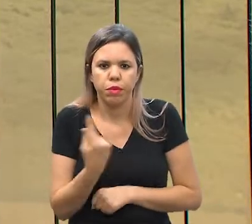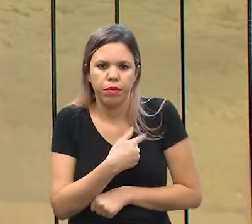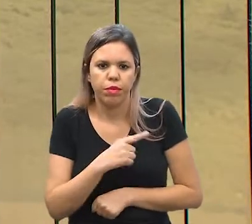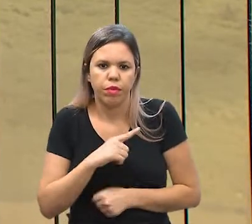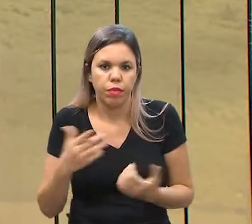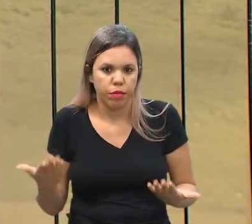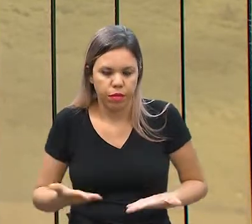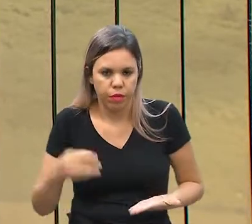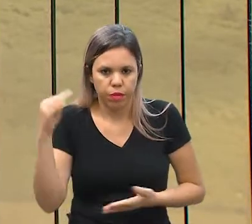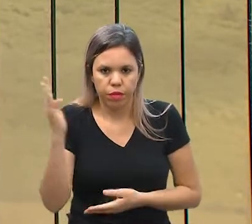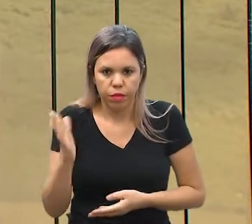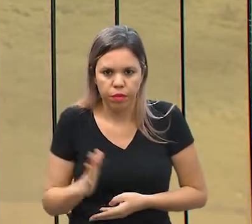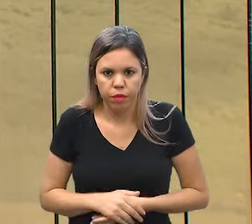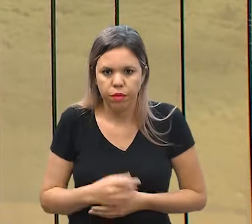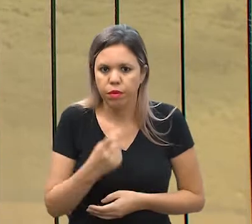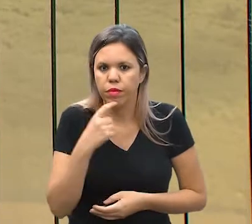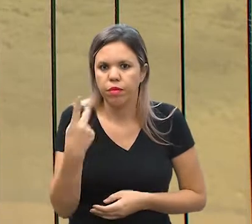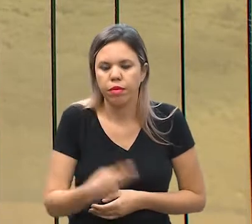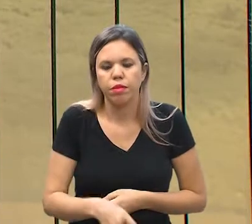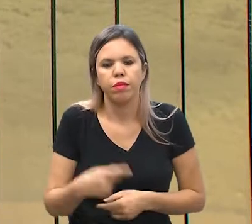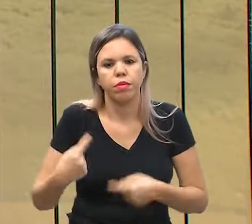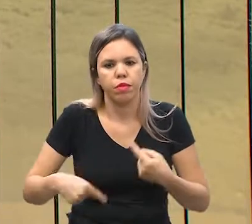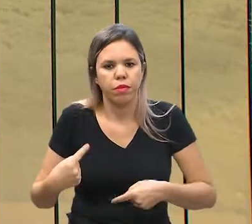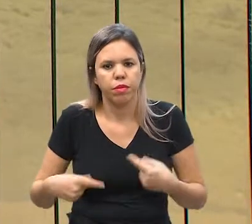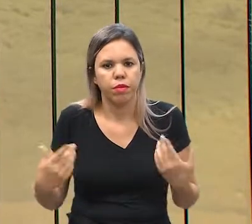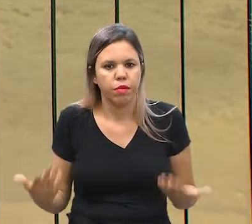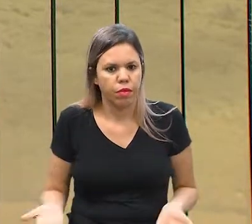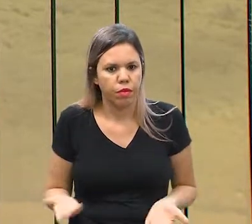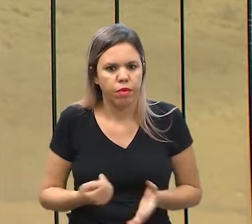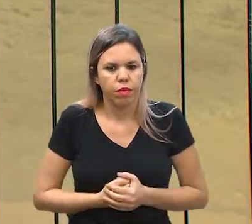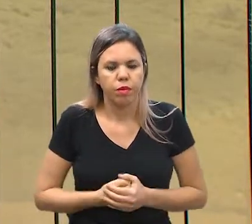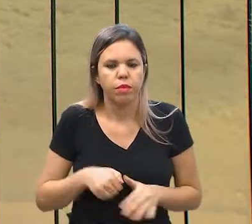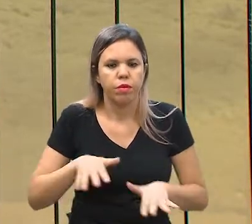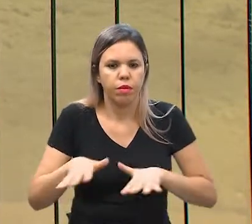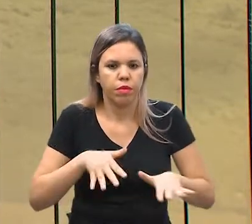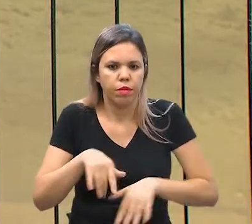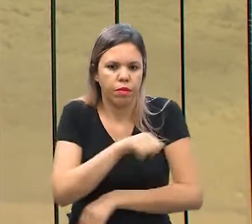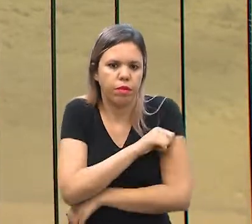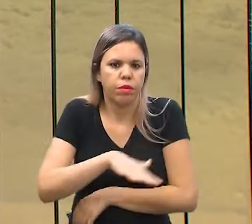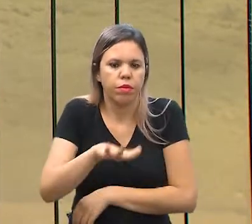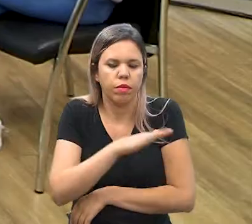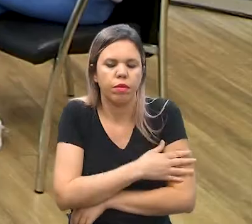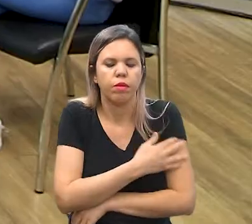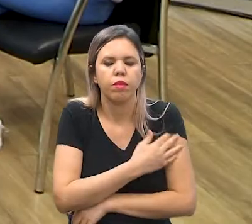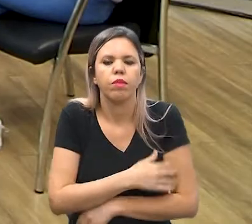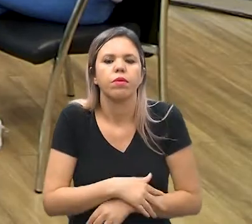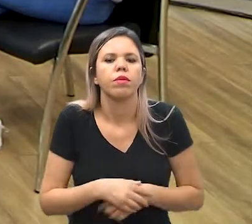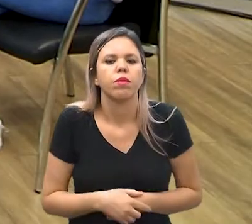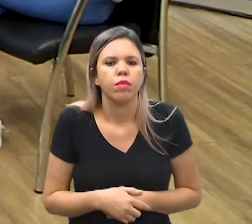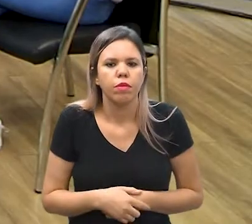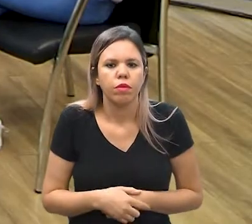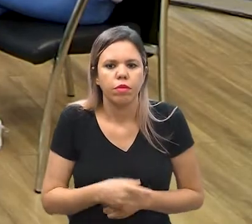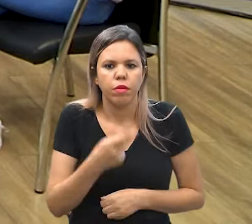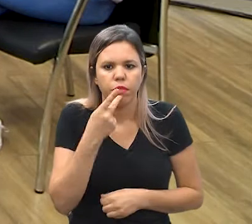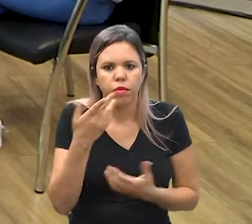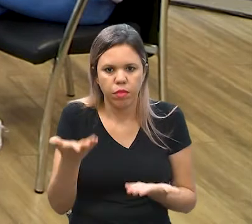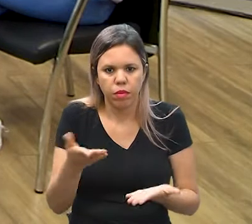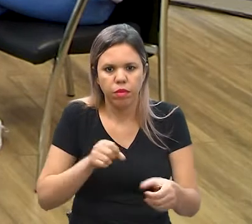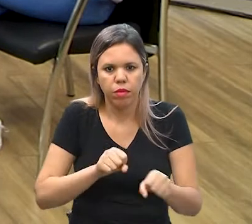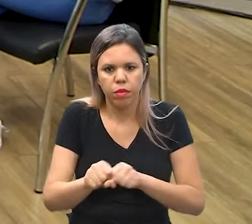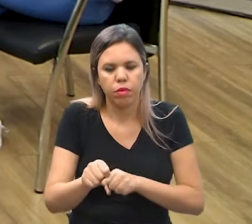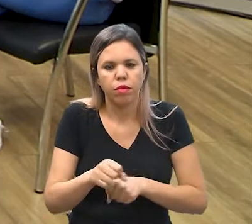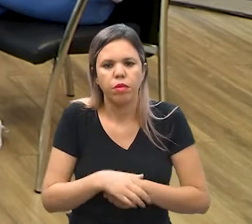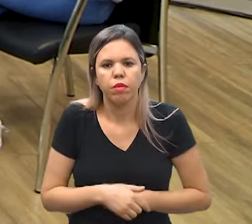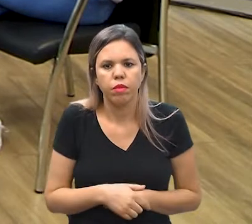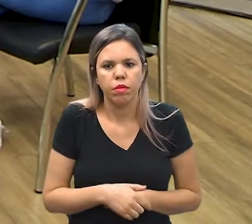que a gente tem hoje no Brasil, né, em Campinas, na política. Então, o movimento estudantil ele vem justamente disso, ele vem dessa